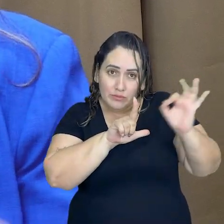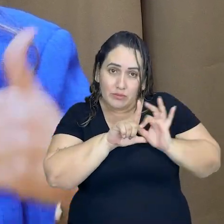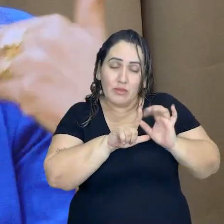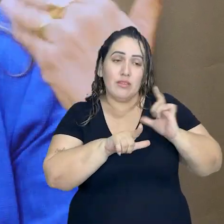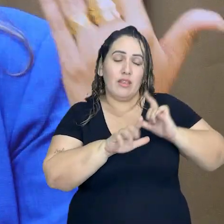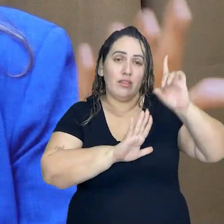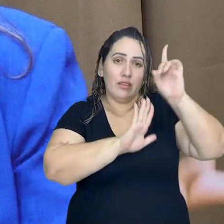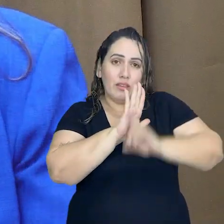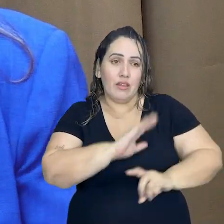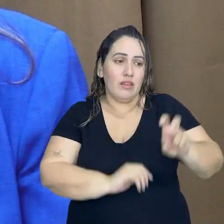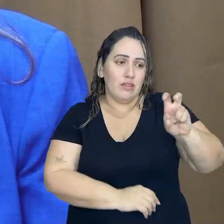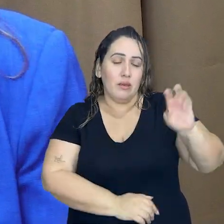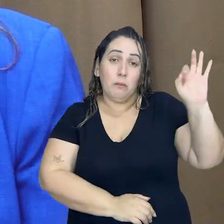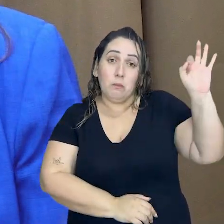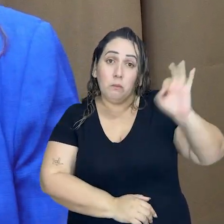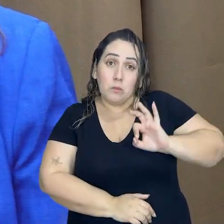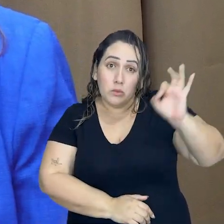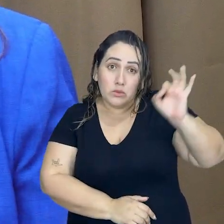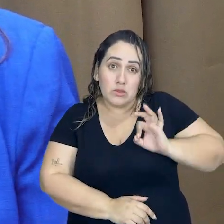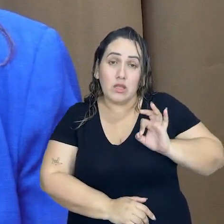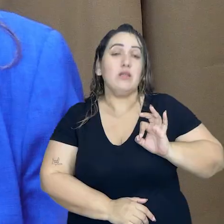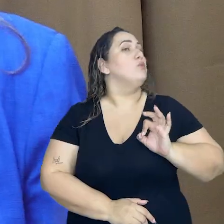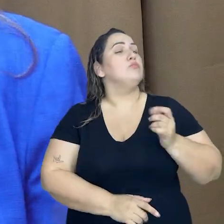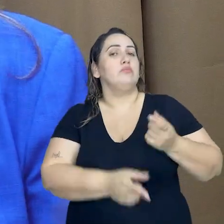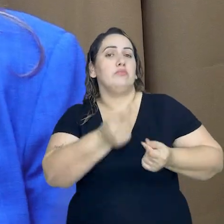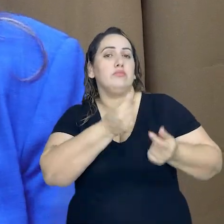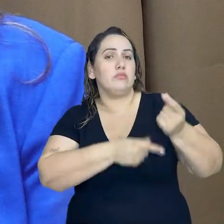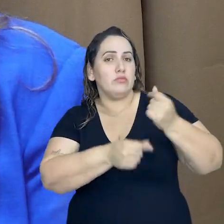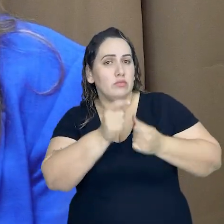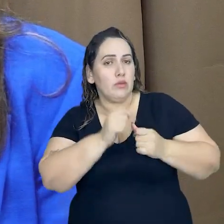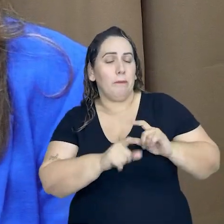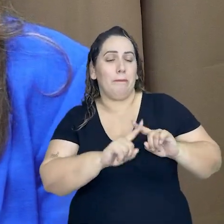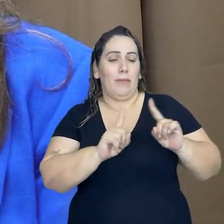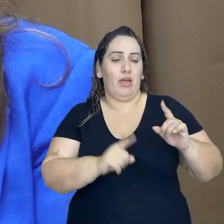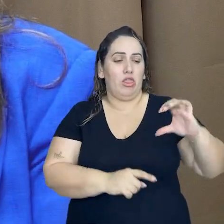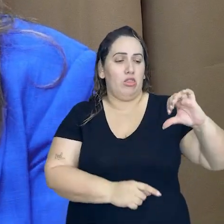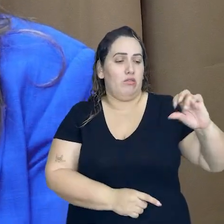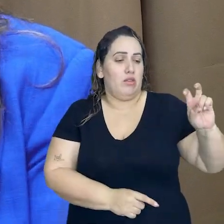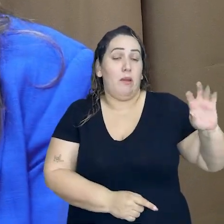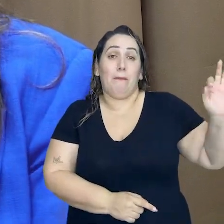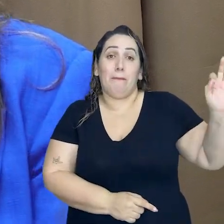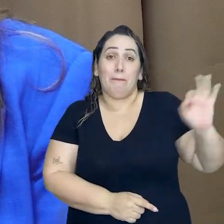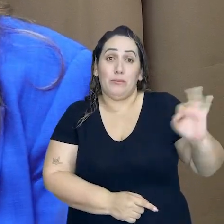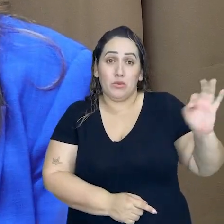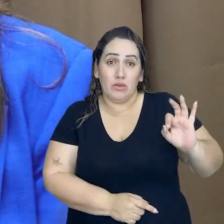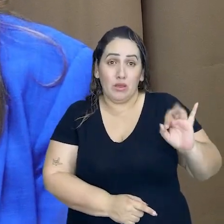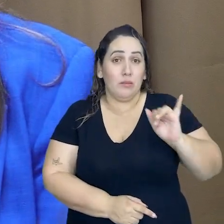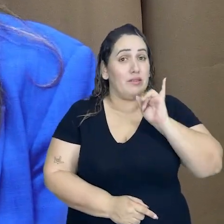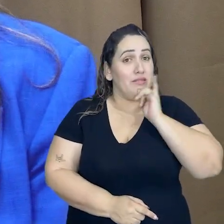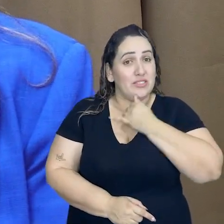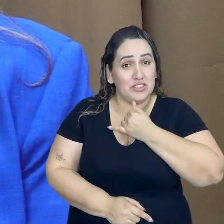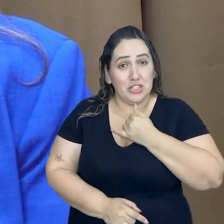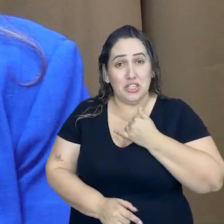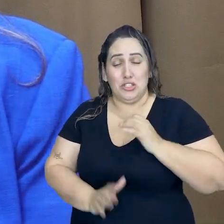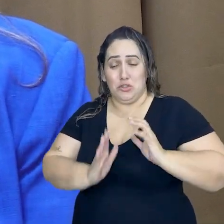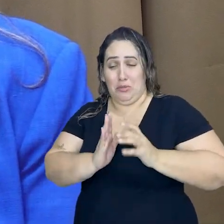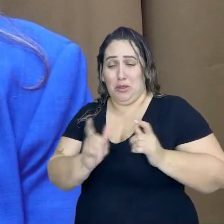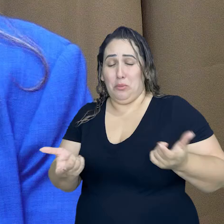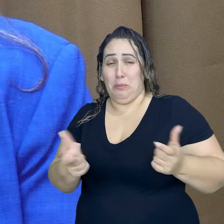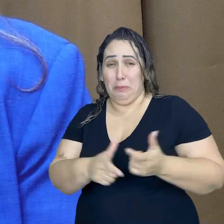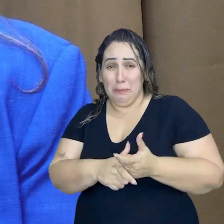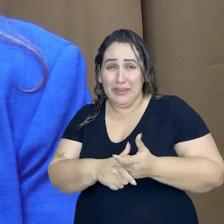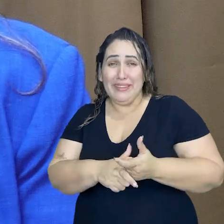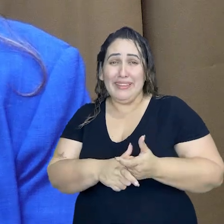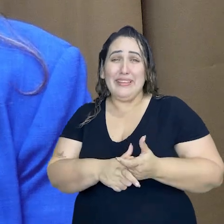partidário, os demais 95%, né, para tristeza dos pequenos partidos, vai depender